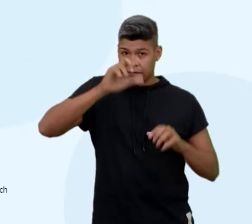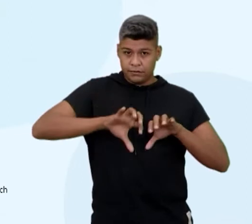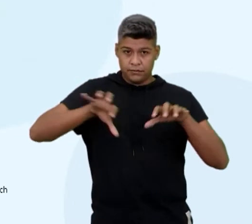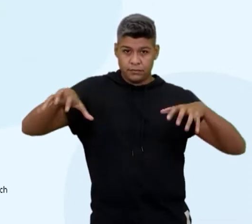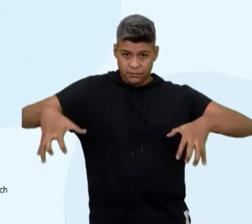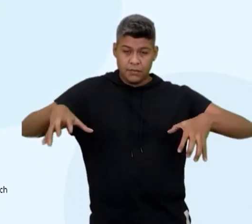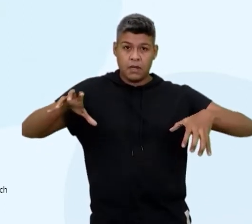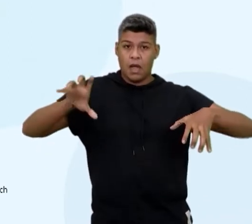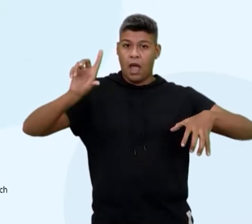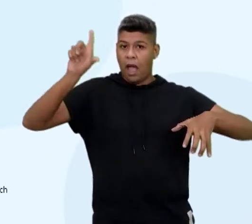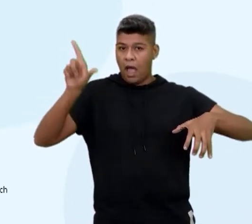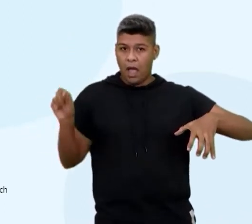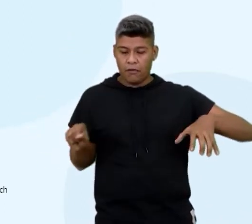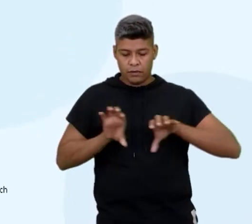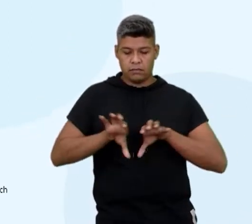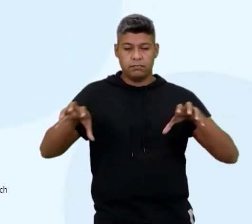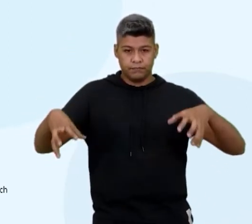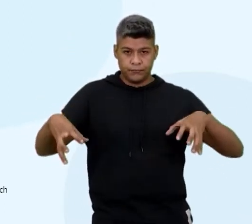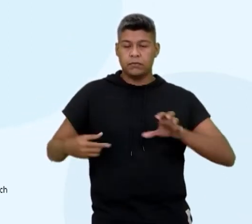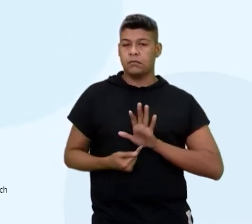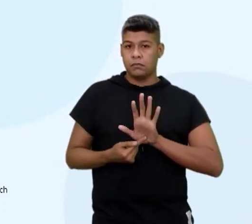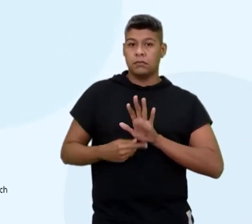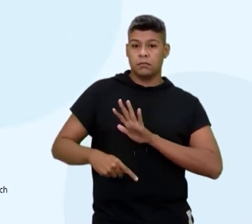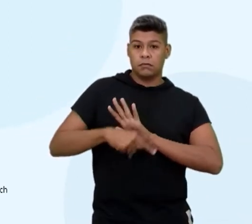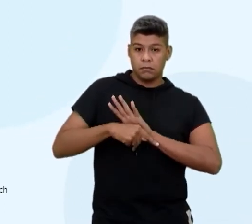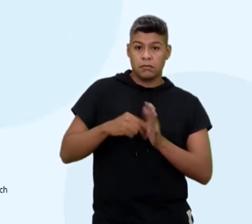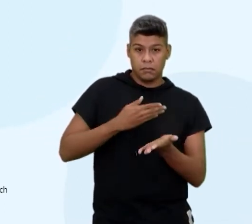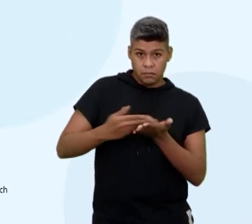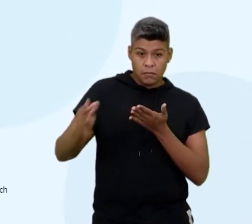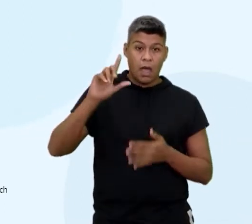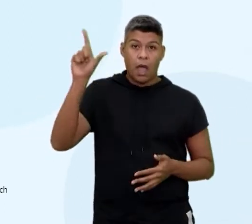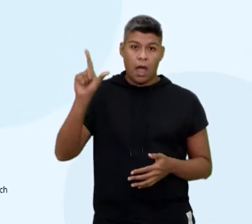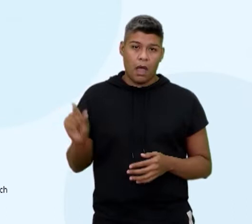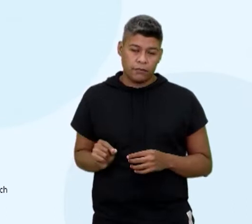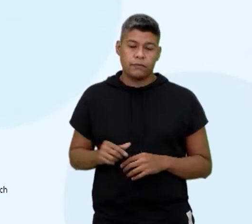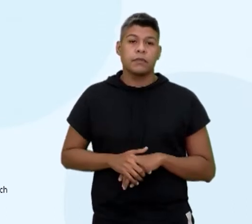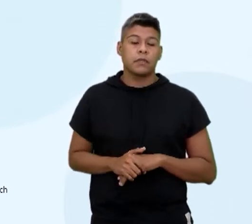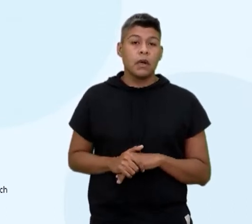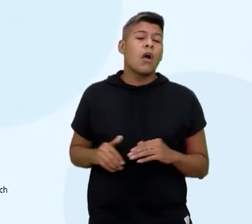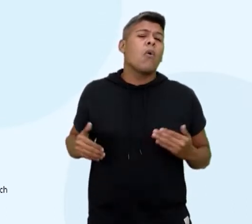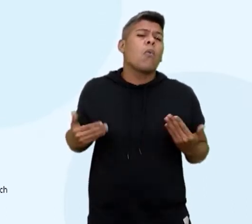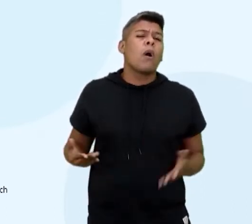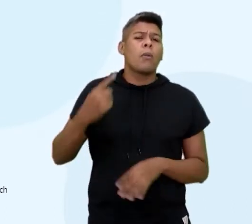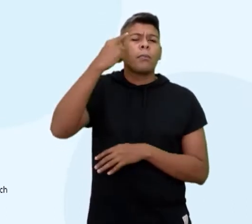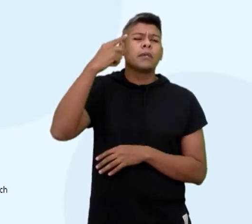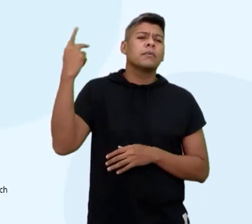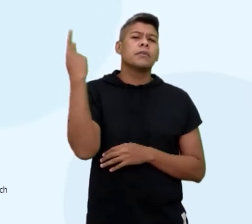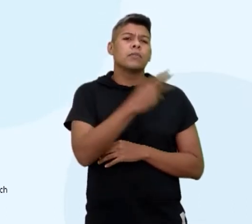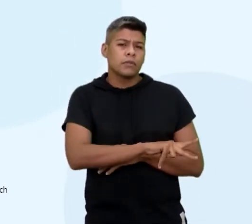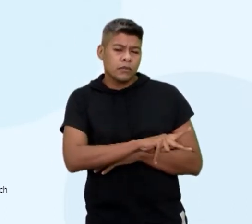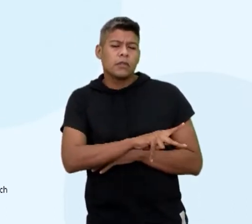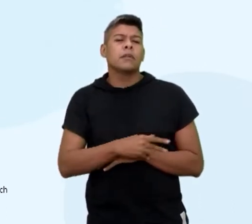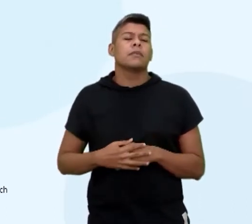o território da África. Então eu marquei ali para vocês a partilha da África. Qual que foi a linha de pensamento do